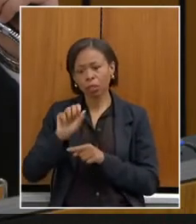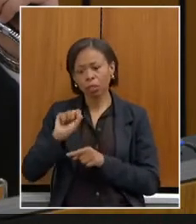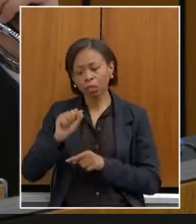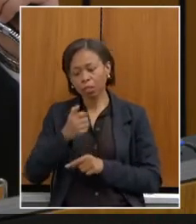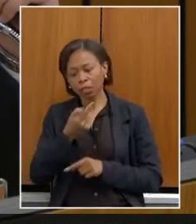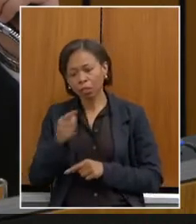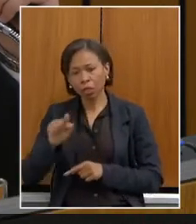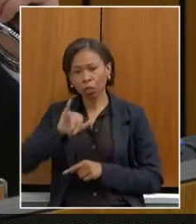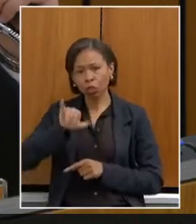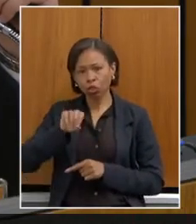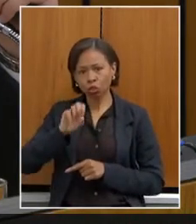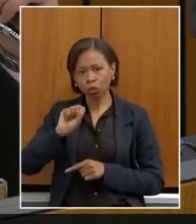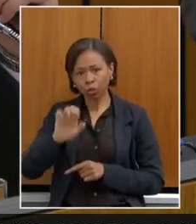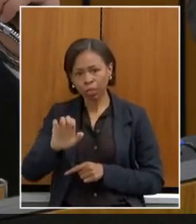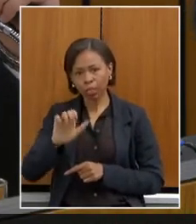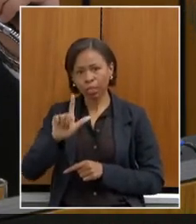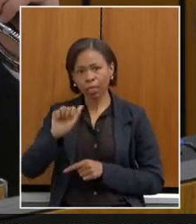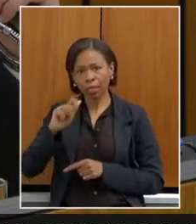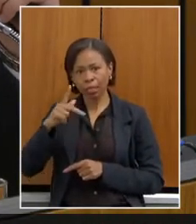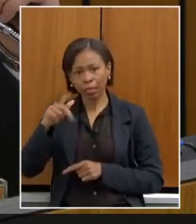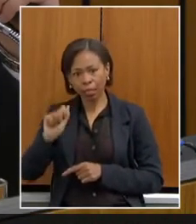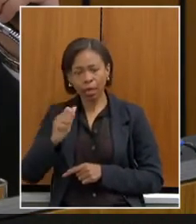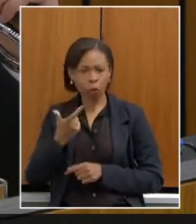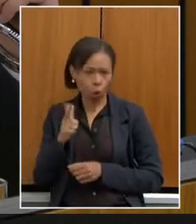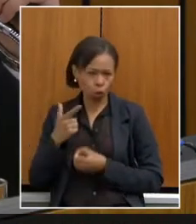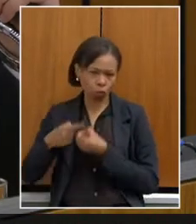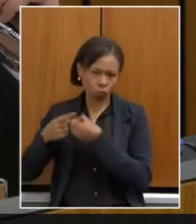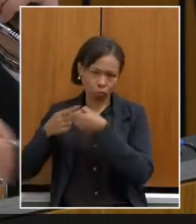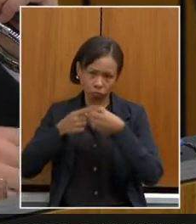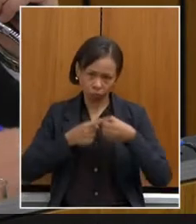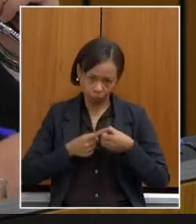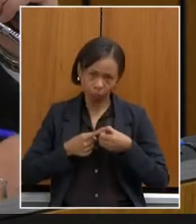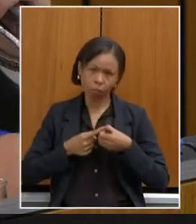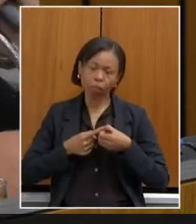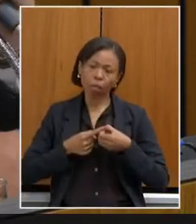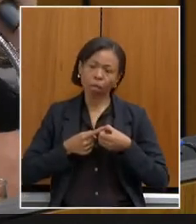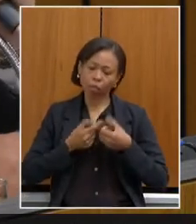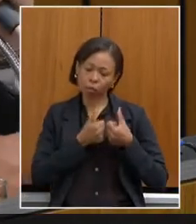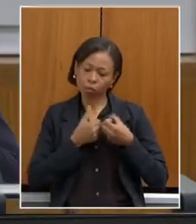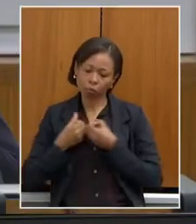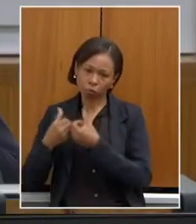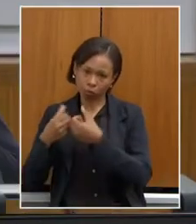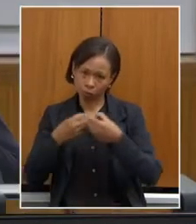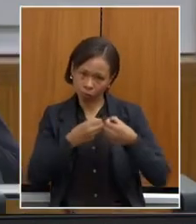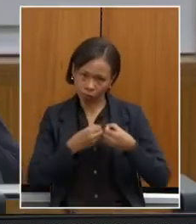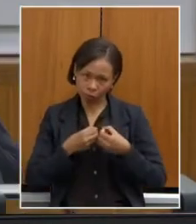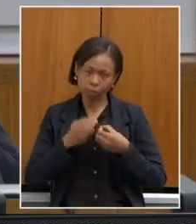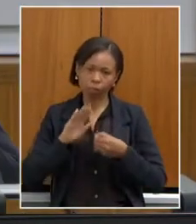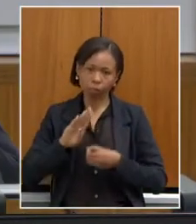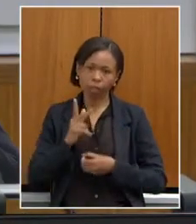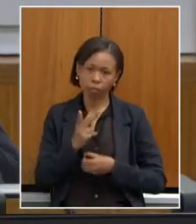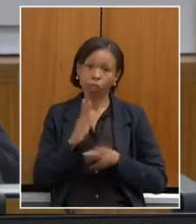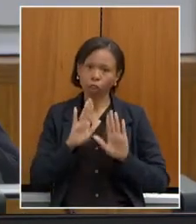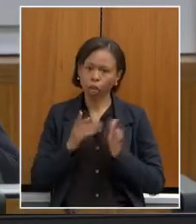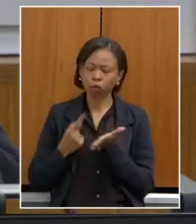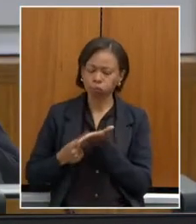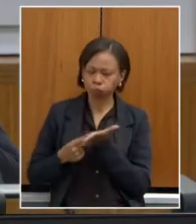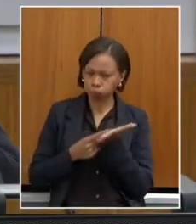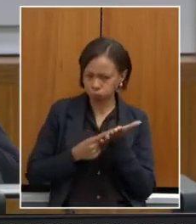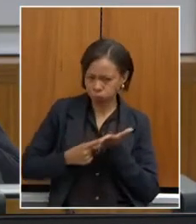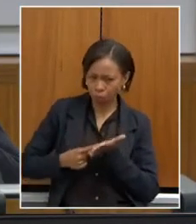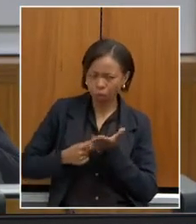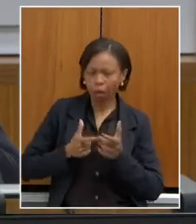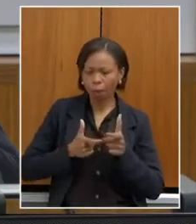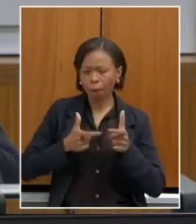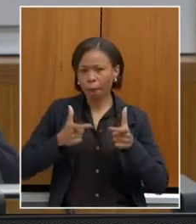da grande Belo Horizonte região metropolitana estamos em tratativa sim tanto na ampliação